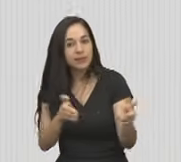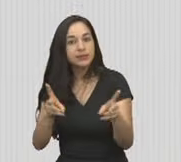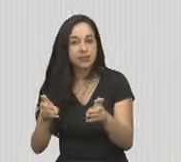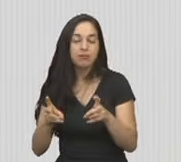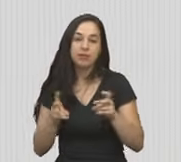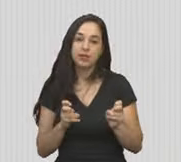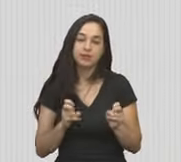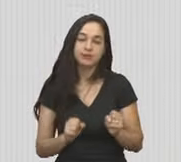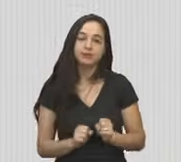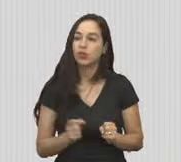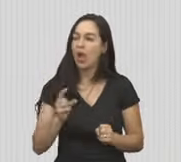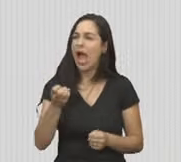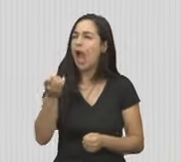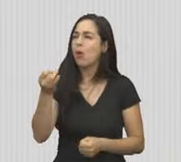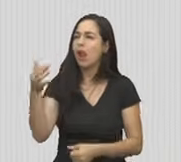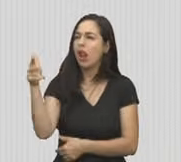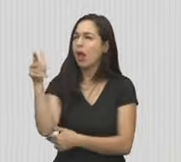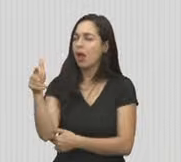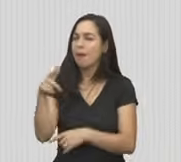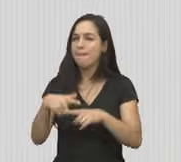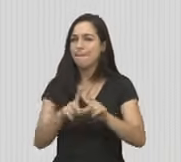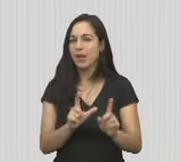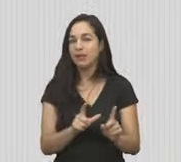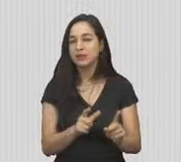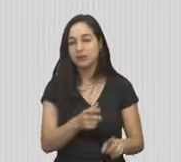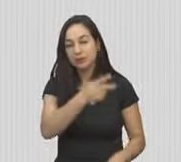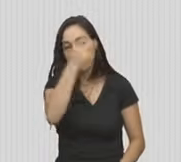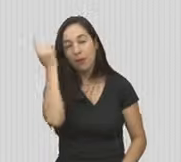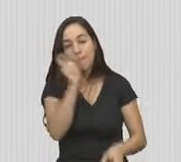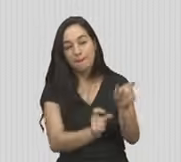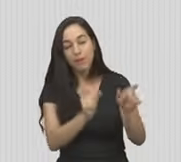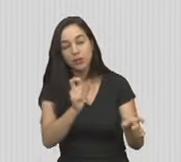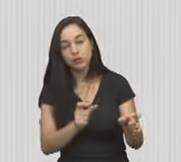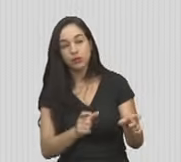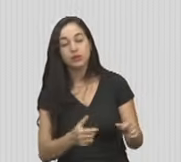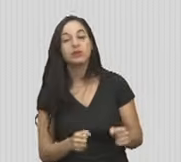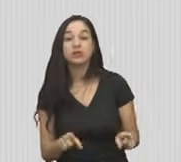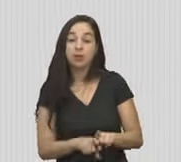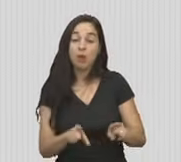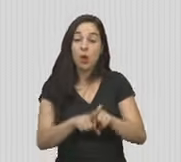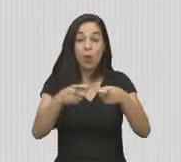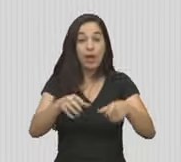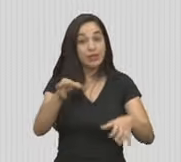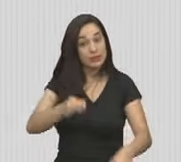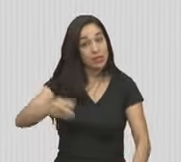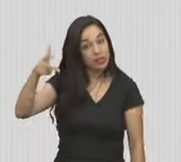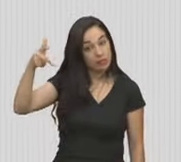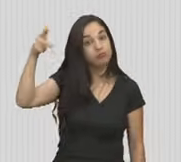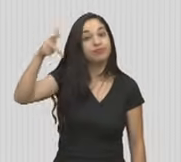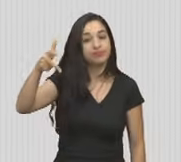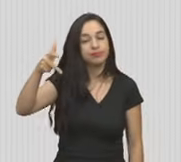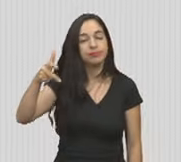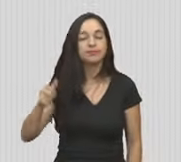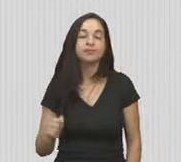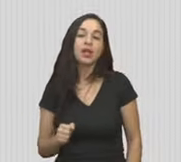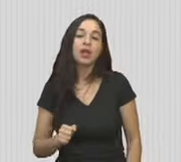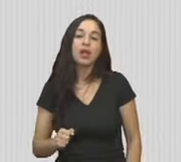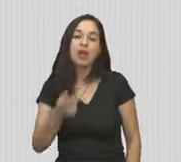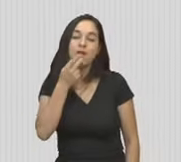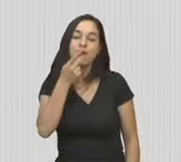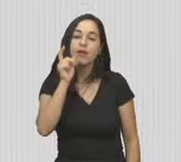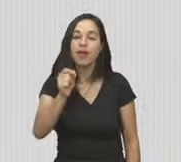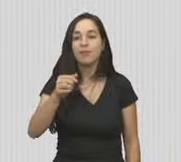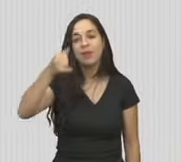de câmeras que vai fazer a diferença, mas sim a inteligência de onde posicioná-las. E lá existe o que a gente chama no